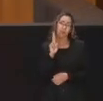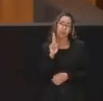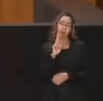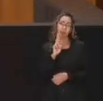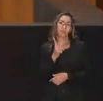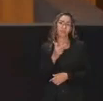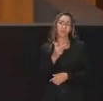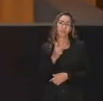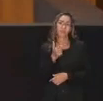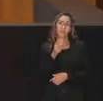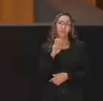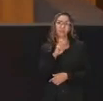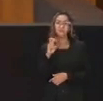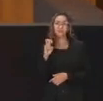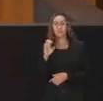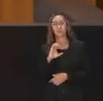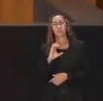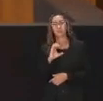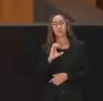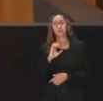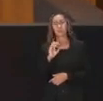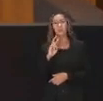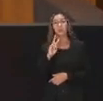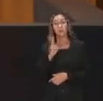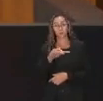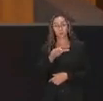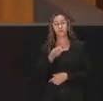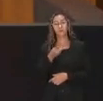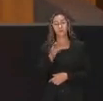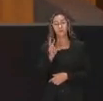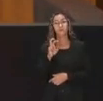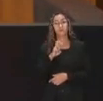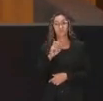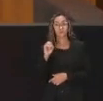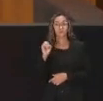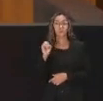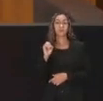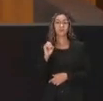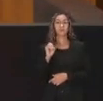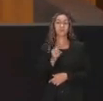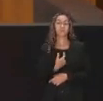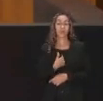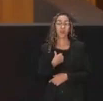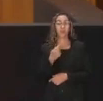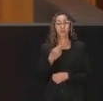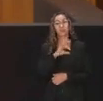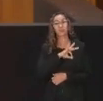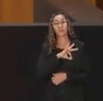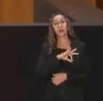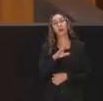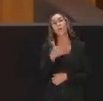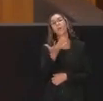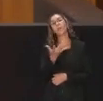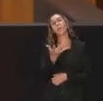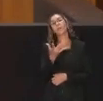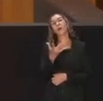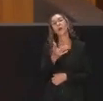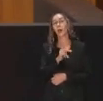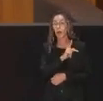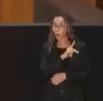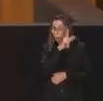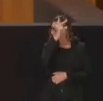R$ 2,55 por litro de leite. Agora vamos lá. O salário do prefeito